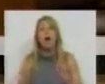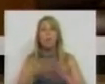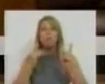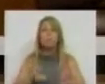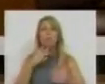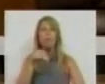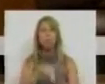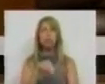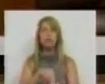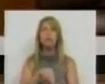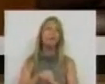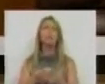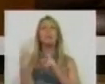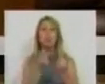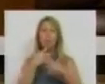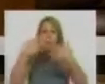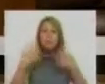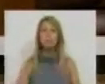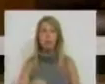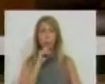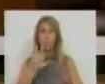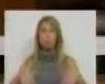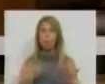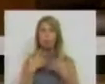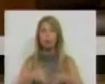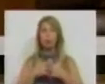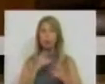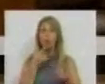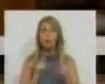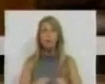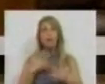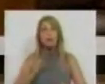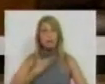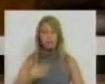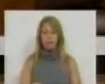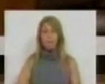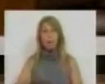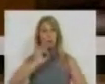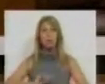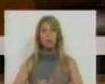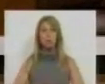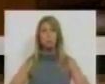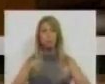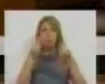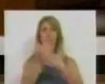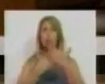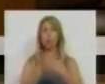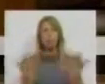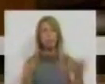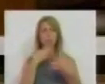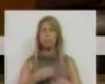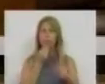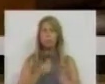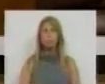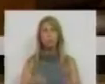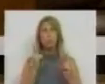discussão séria sobre a possibilidade de uma reestruturação da dívida, pilar essencial para o crescimento económico. Não é, portanto, sério promover